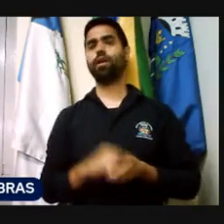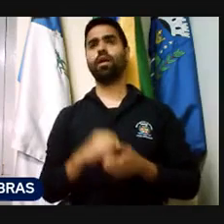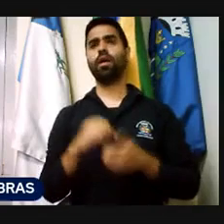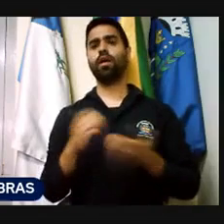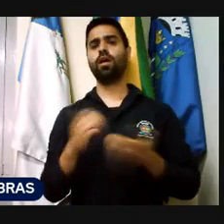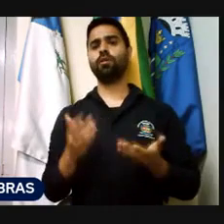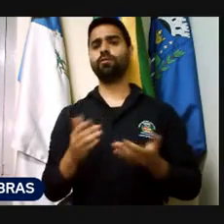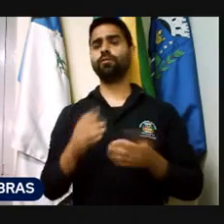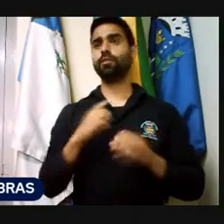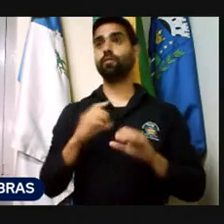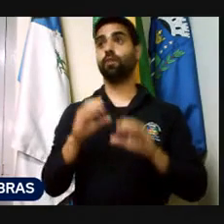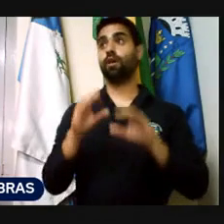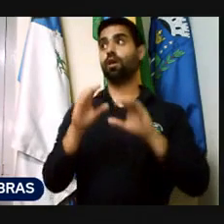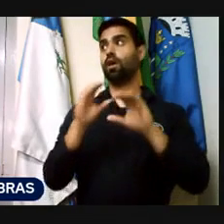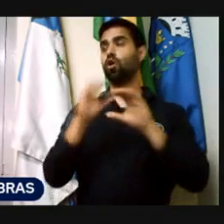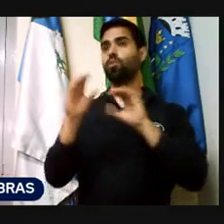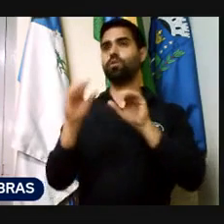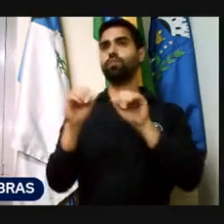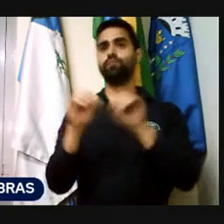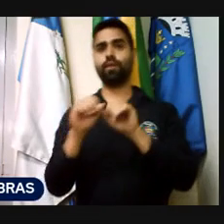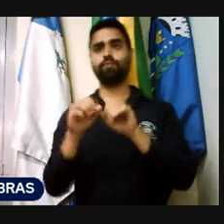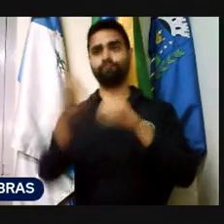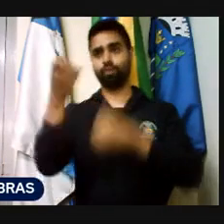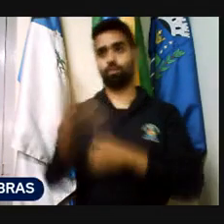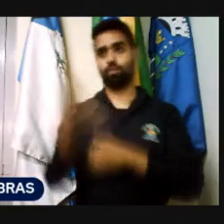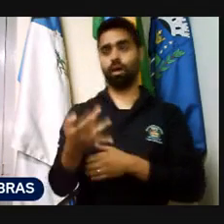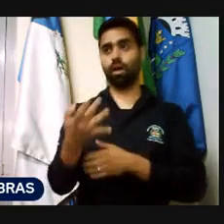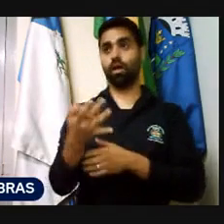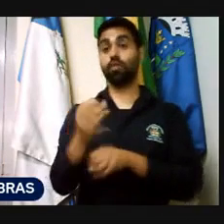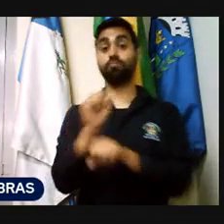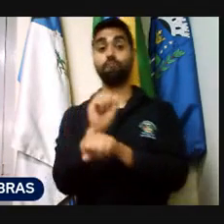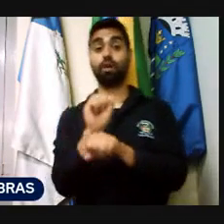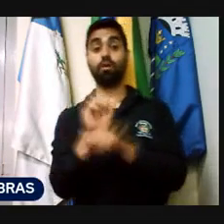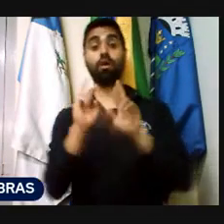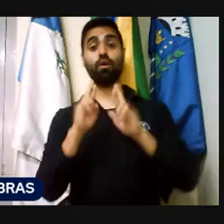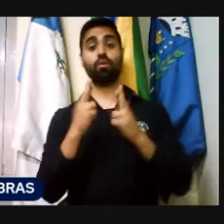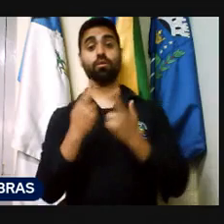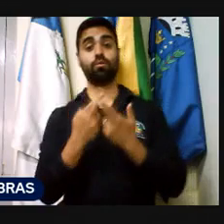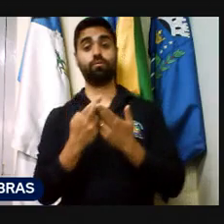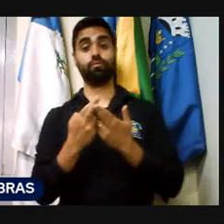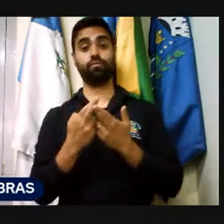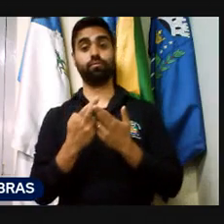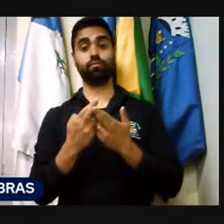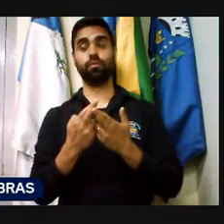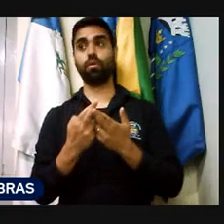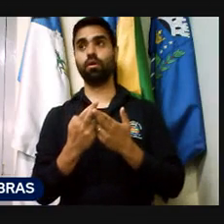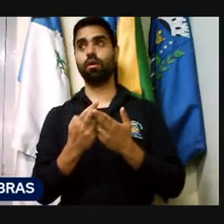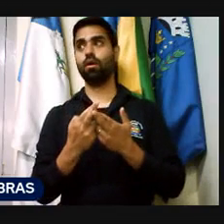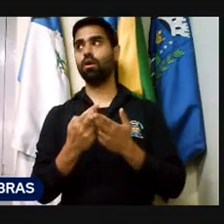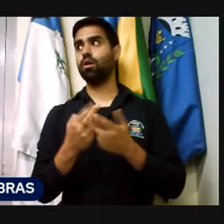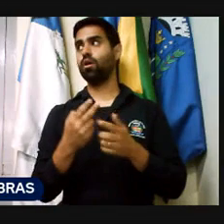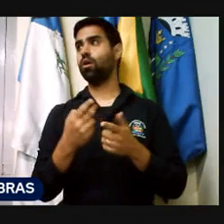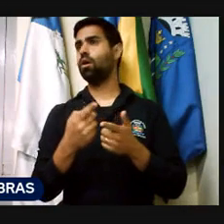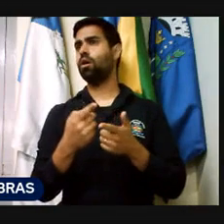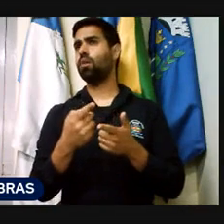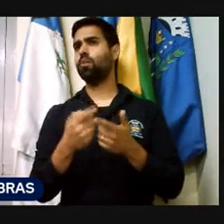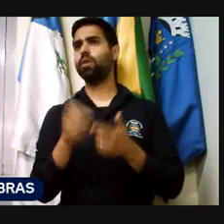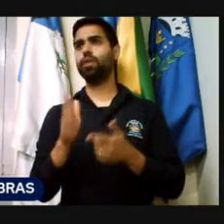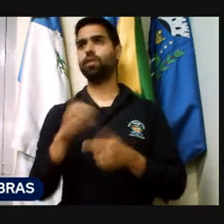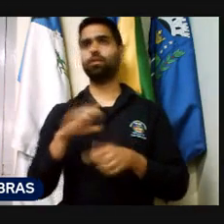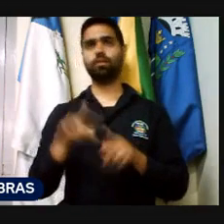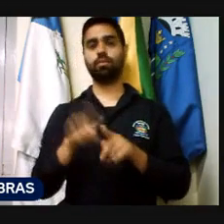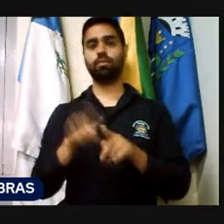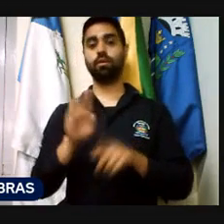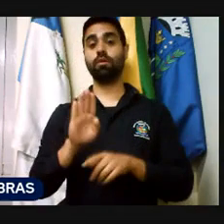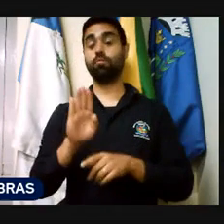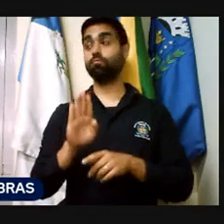Câmara vai fazer uma nota, nós tivemos a reunião, porque estava aqui dentro o presidente do